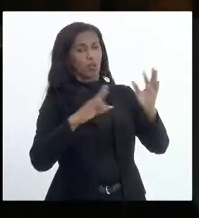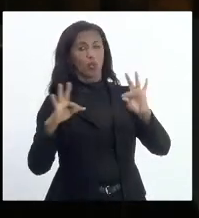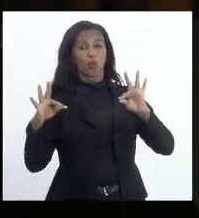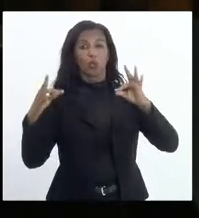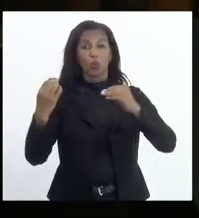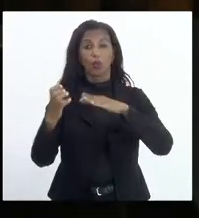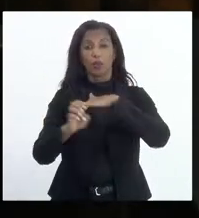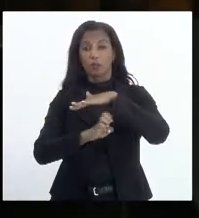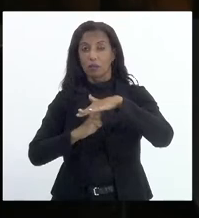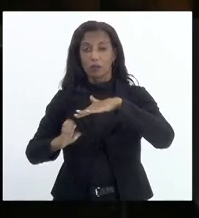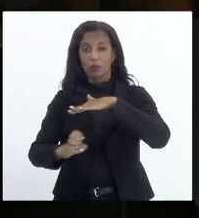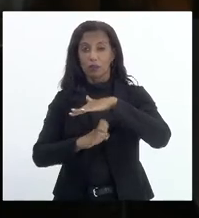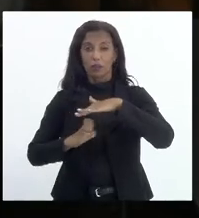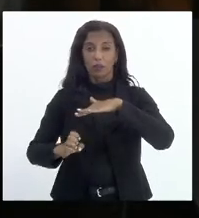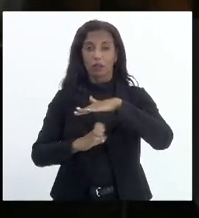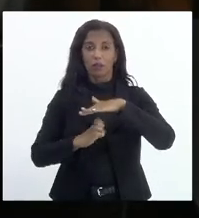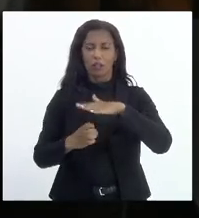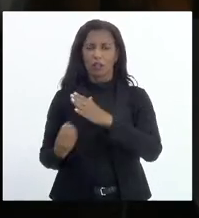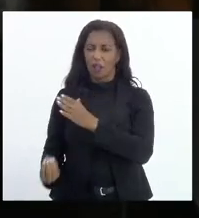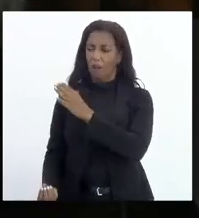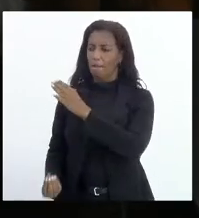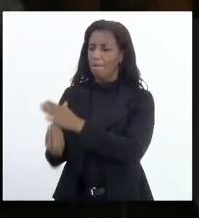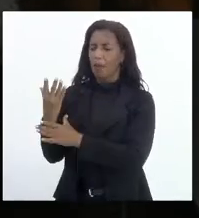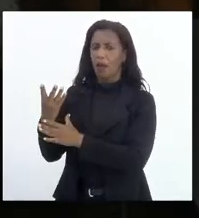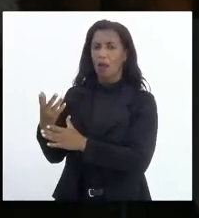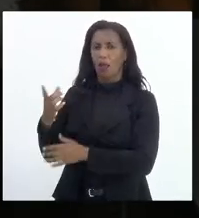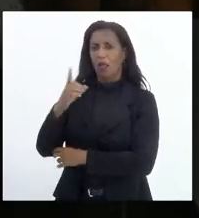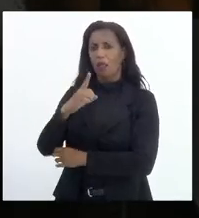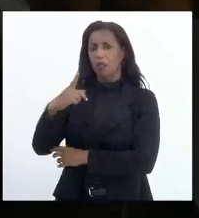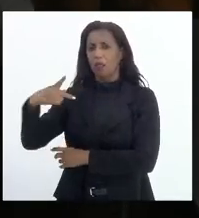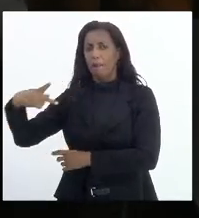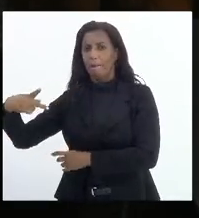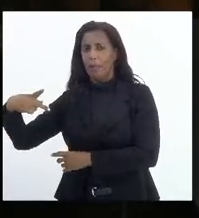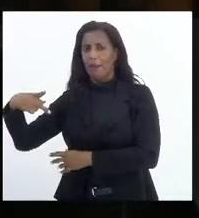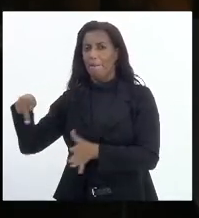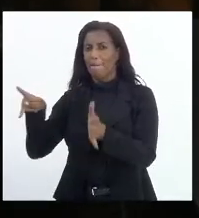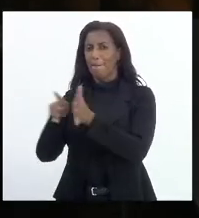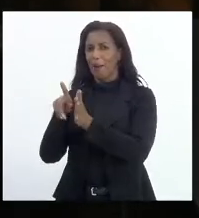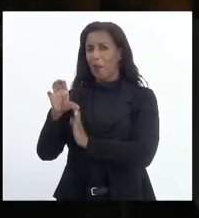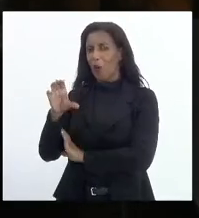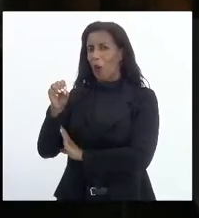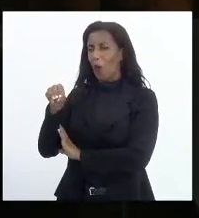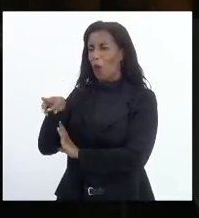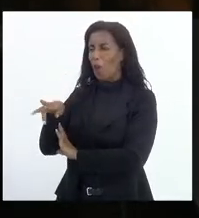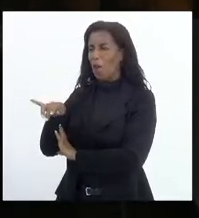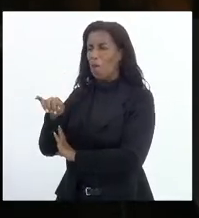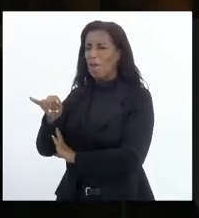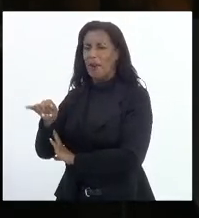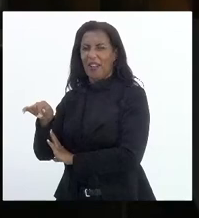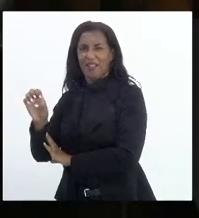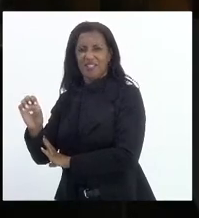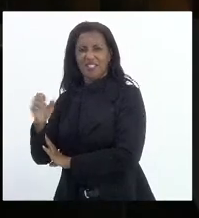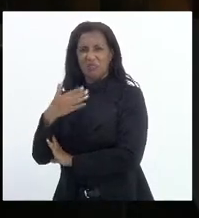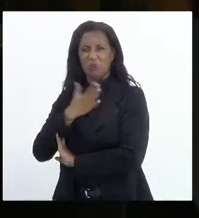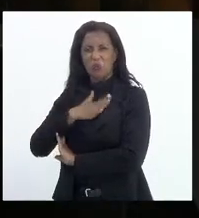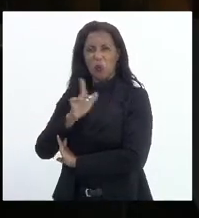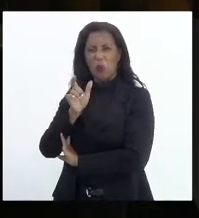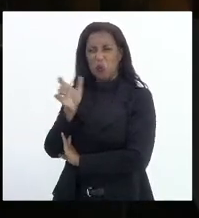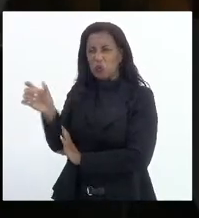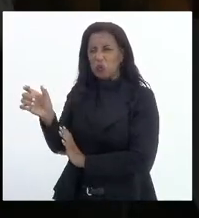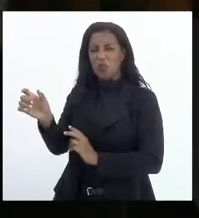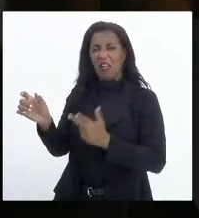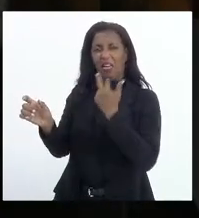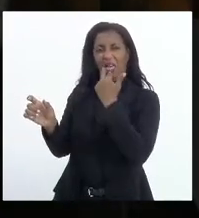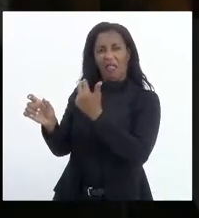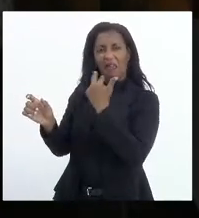grande empresa está criando o seu departamento de comprar esse eu não gosto desse nome que isso é um